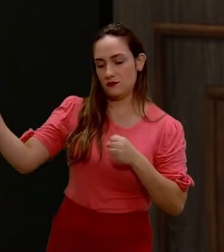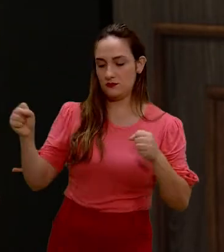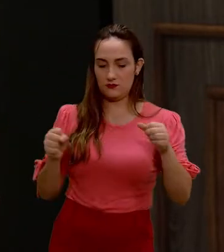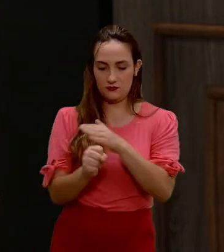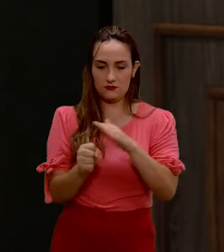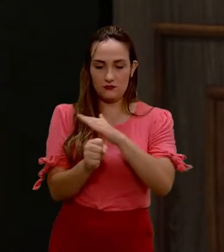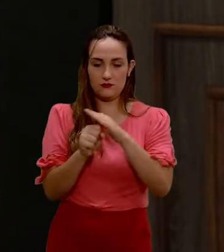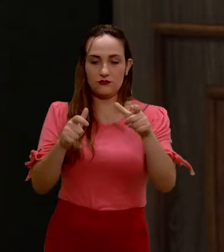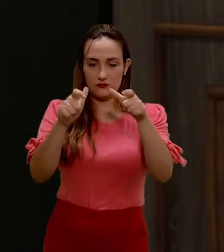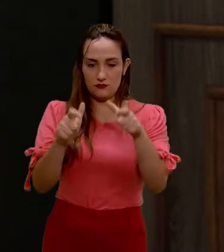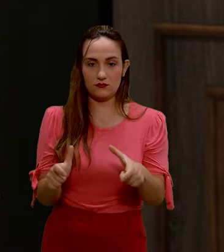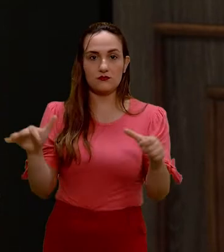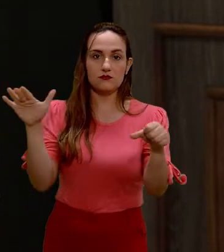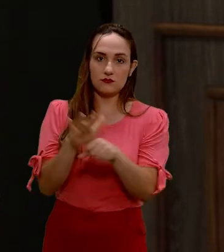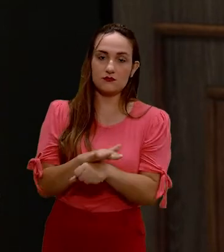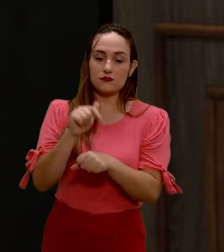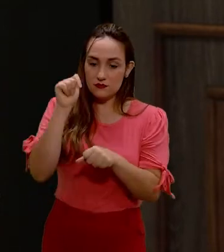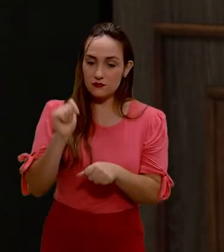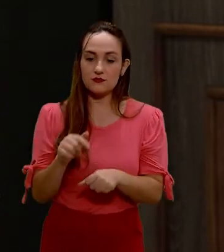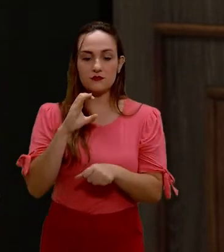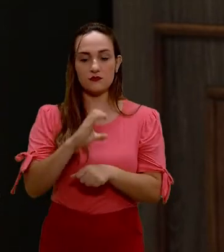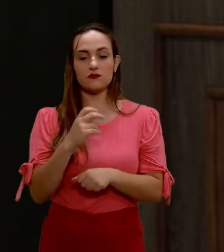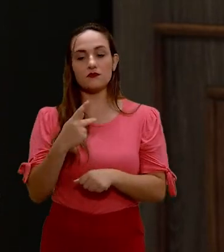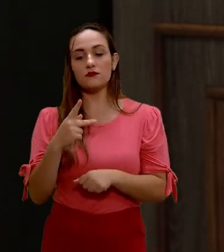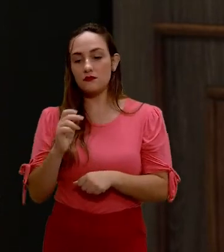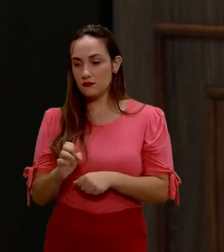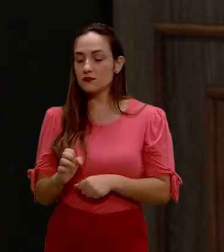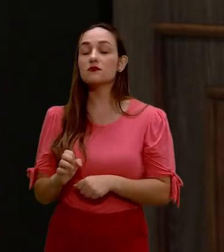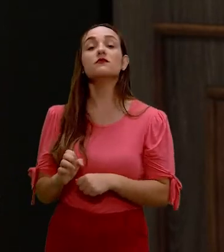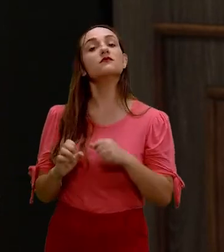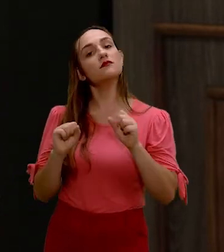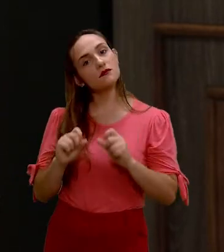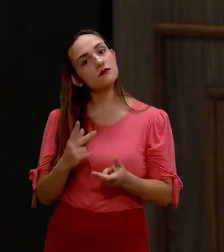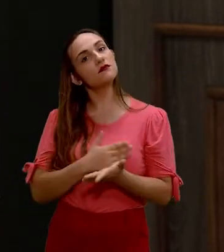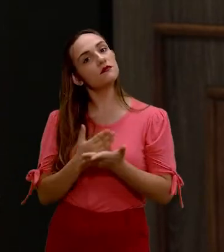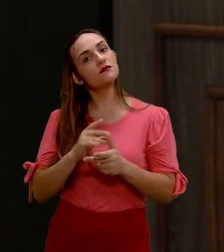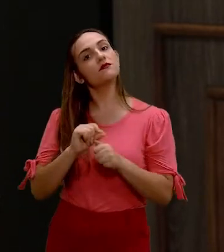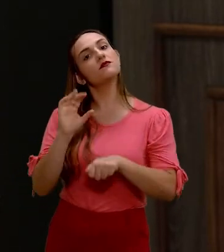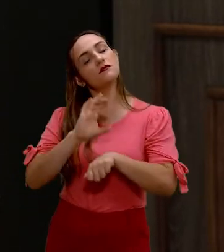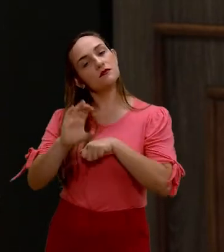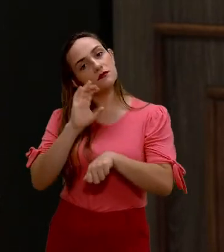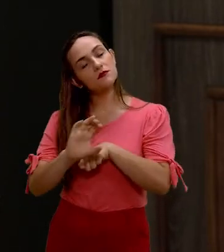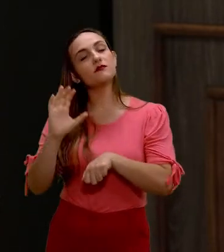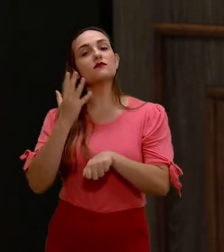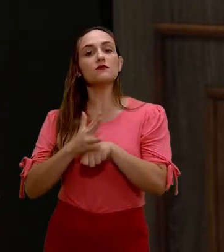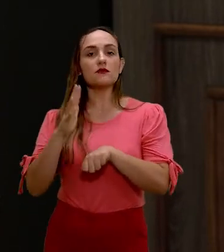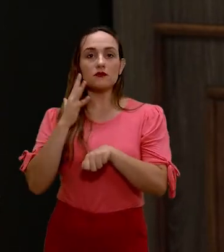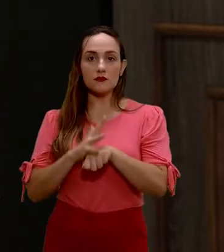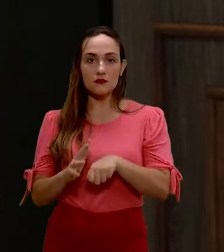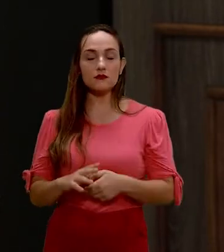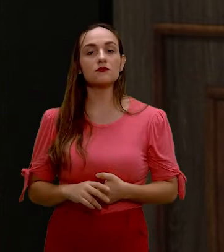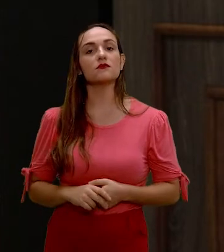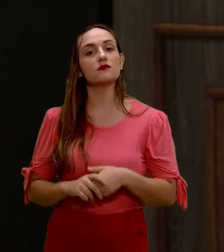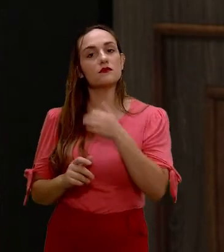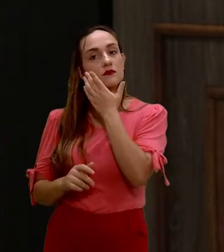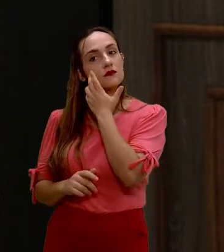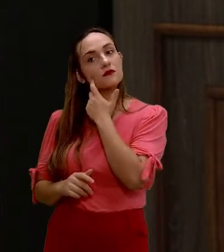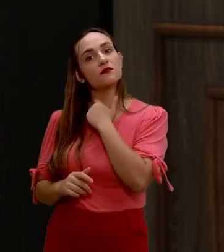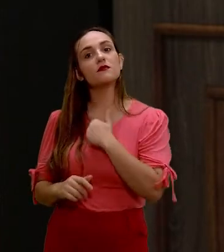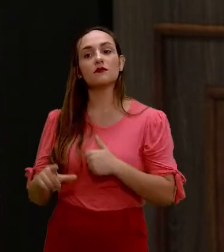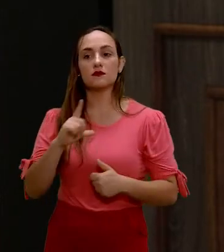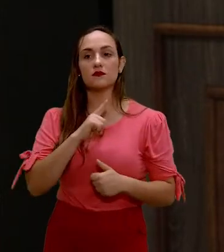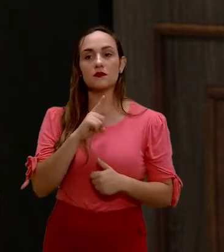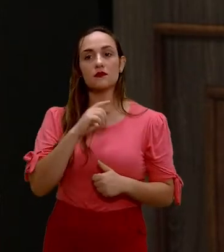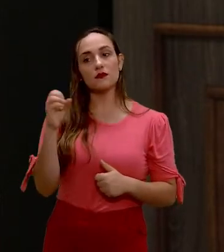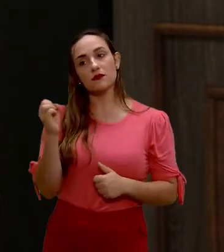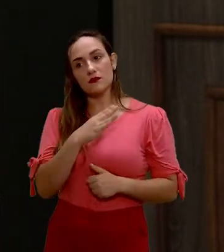outra localidade. Feito esse remanejamento, a gente fez um treinamento com base numa